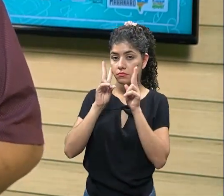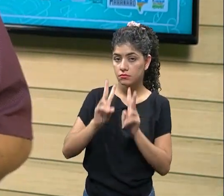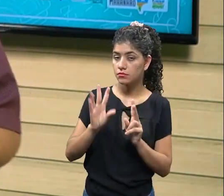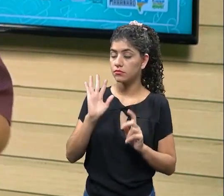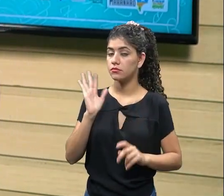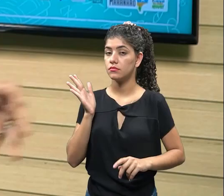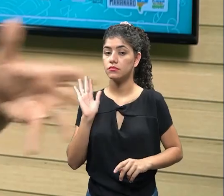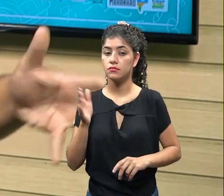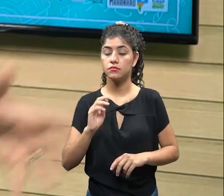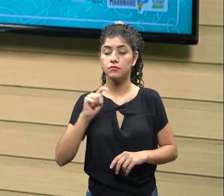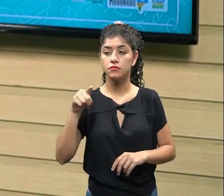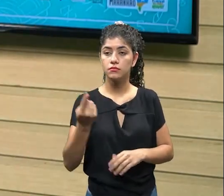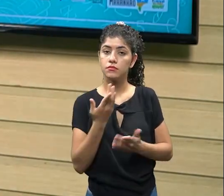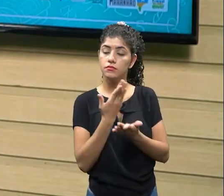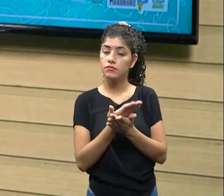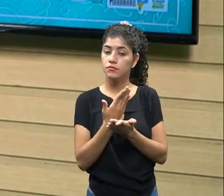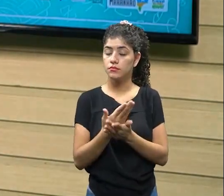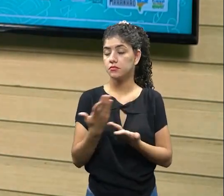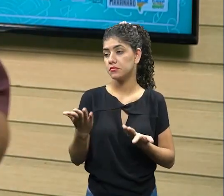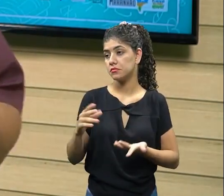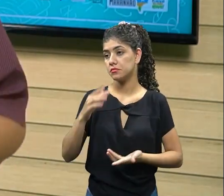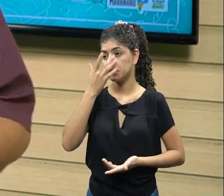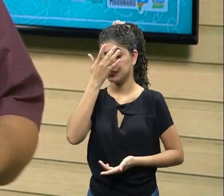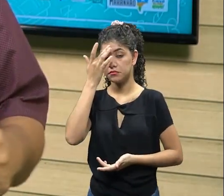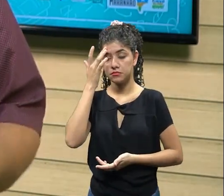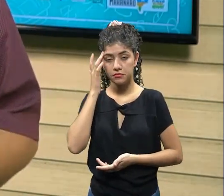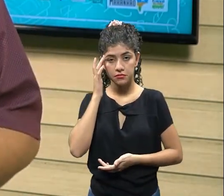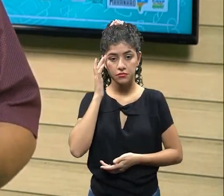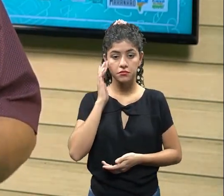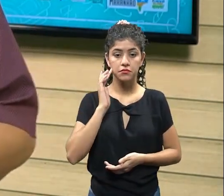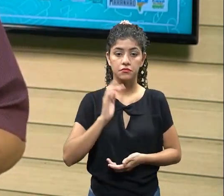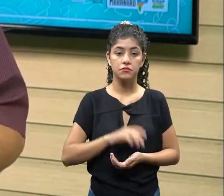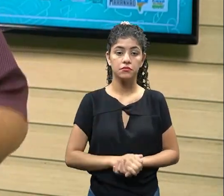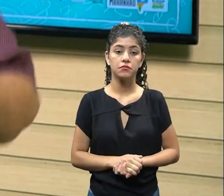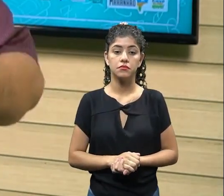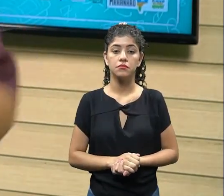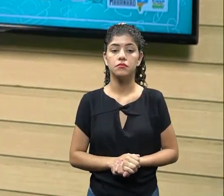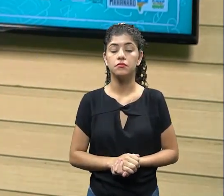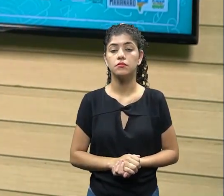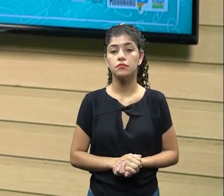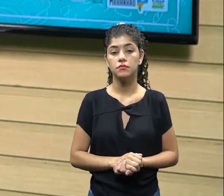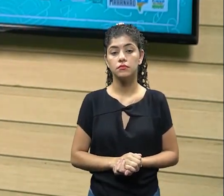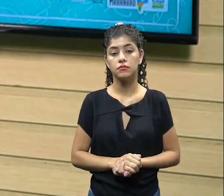ouviu isso já em outras aulas, ou alguém dentro de uma questão